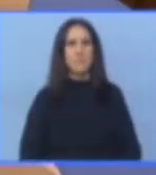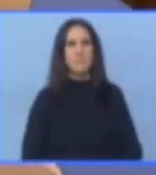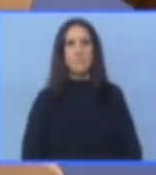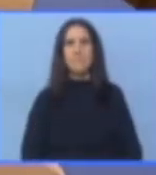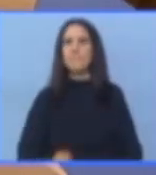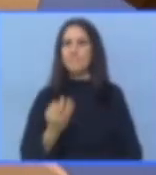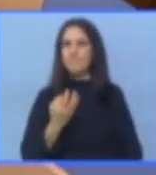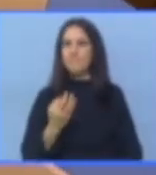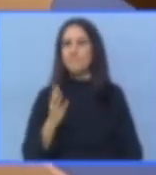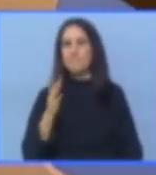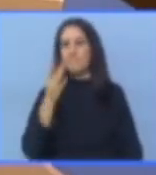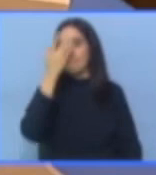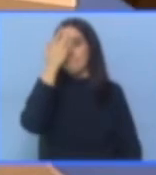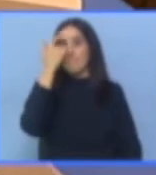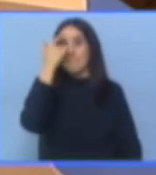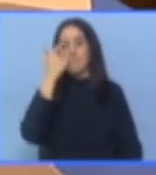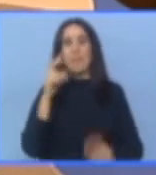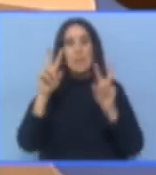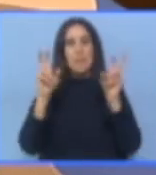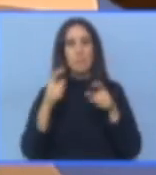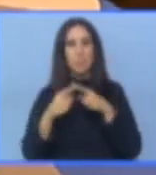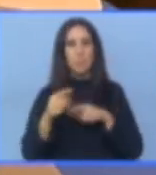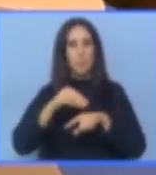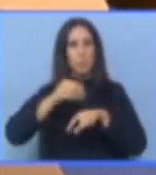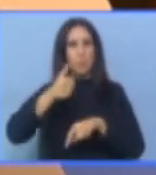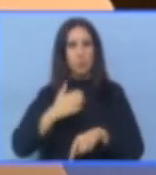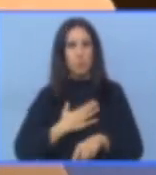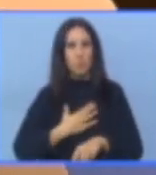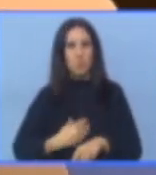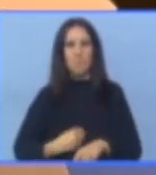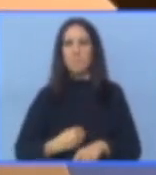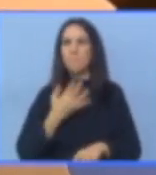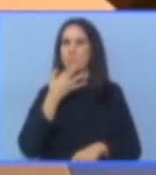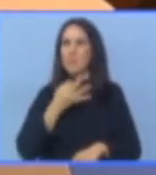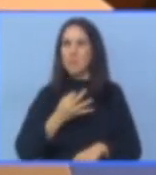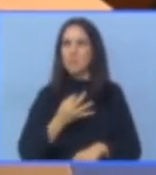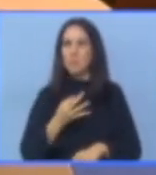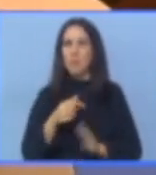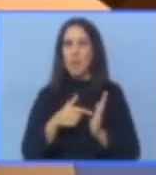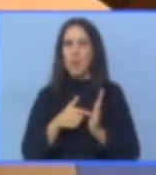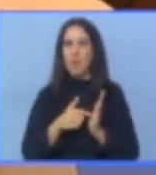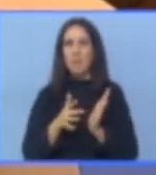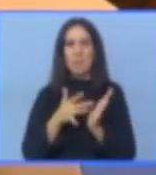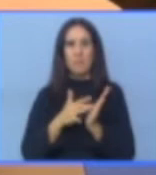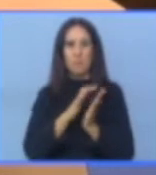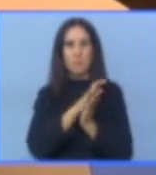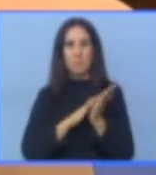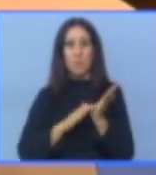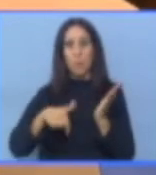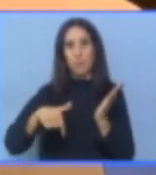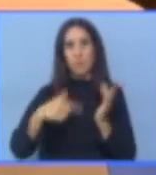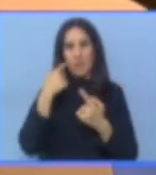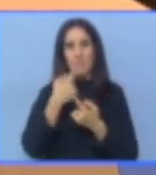E é uma consideração que me leva a um outro tema que gostava que comentasse e que acredito esteja também patente nas páginas do livro que hoje